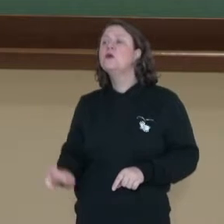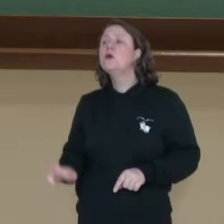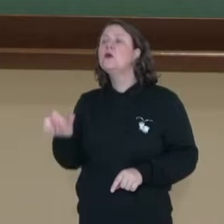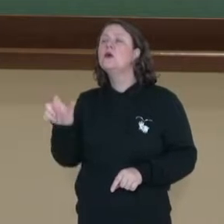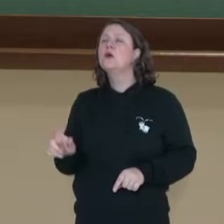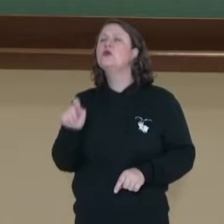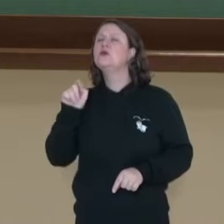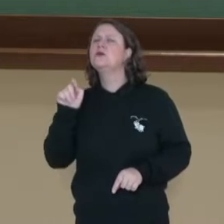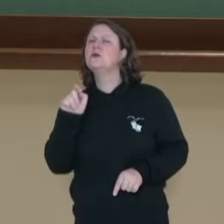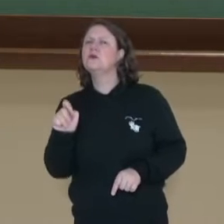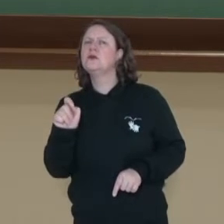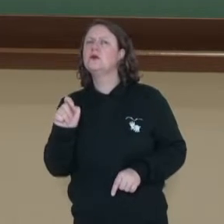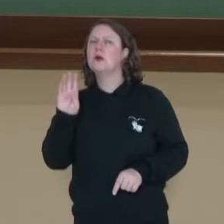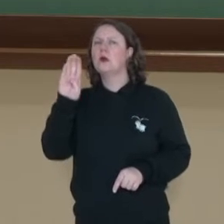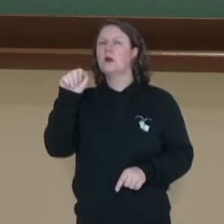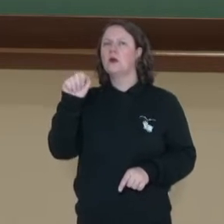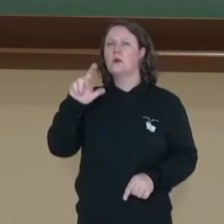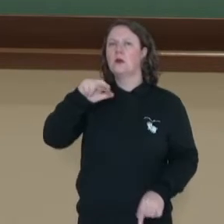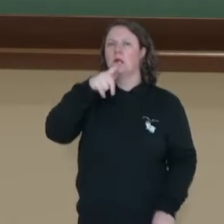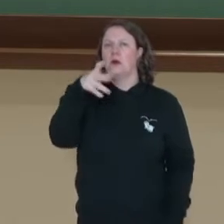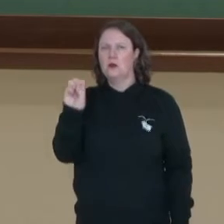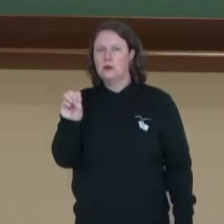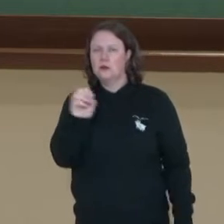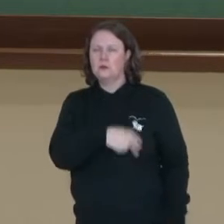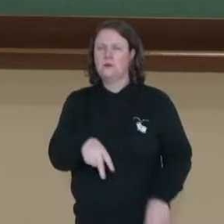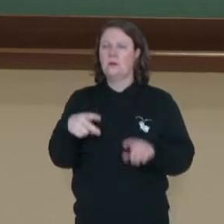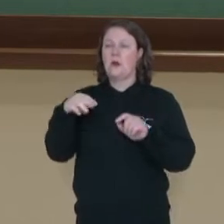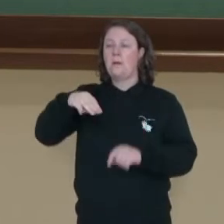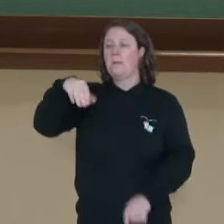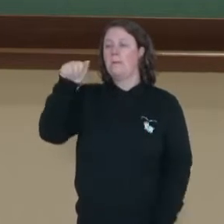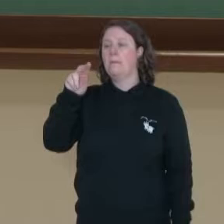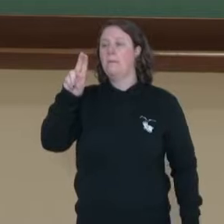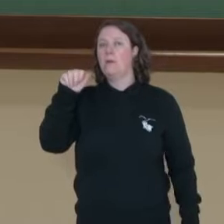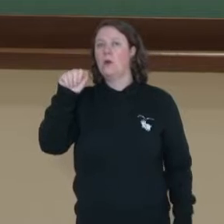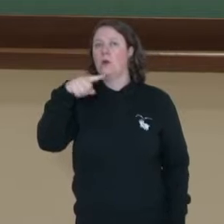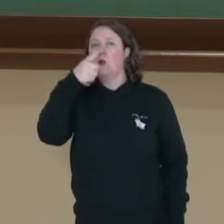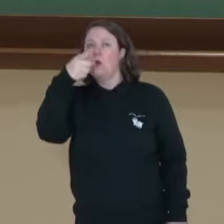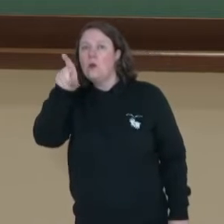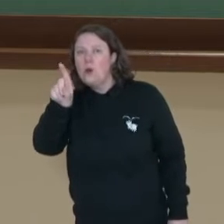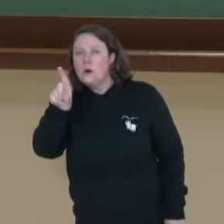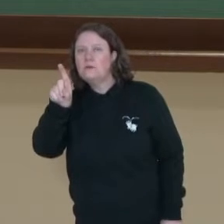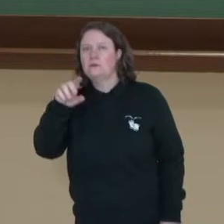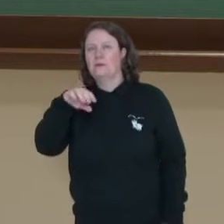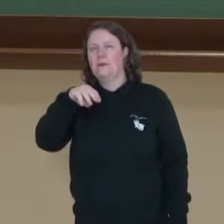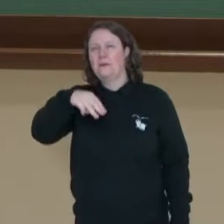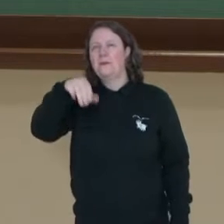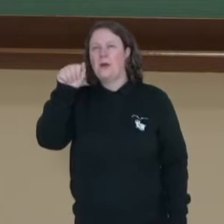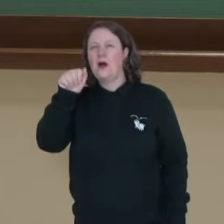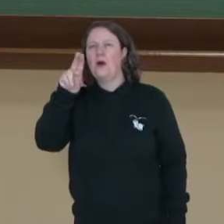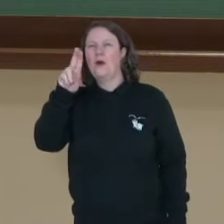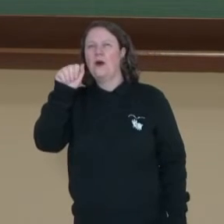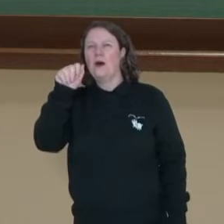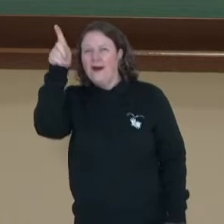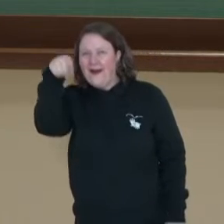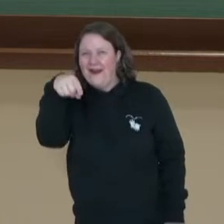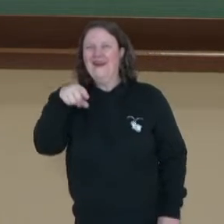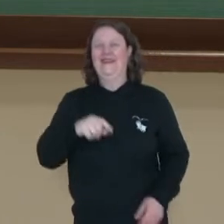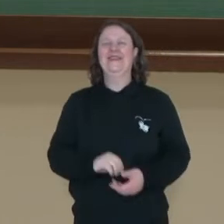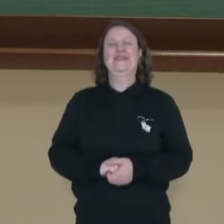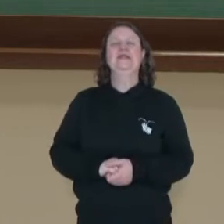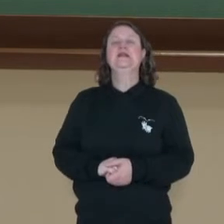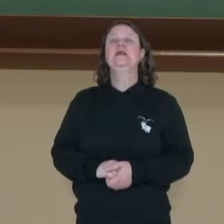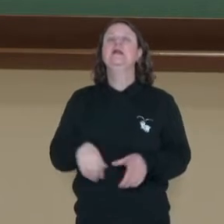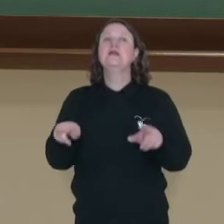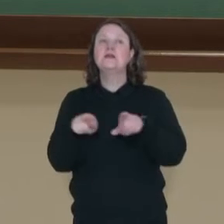industrial, empreendedor do século XIX, e identificar esse protagonismo do Barão de Mauá, né? O Irineu Evangelista